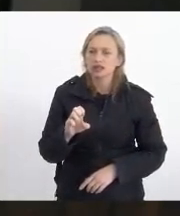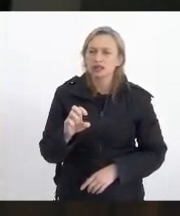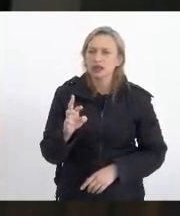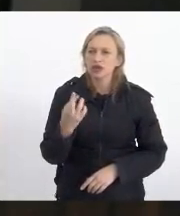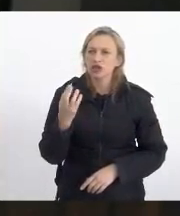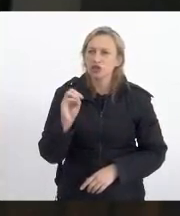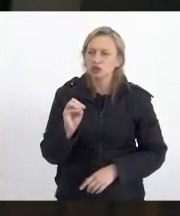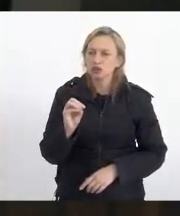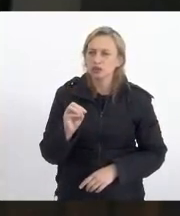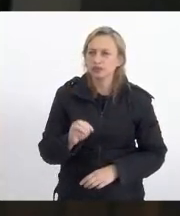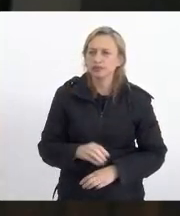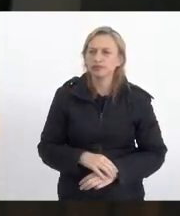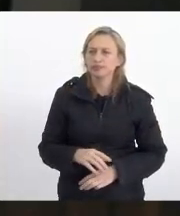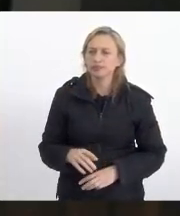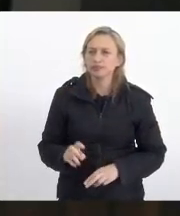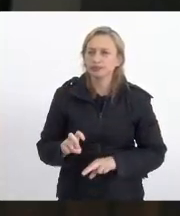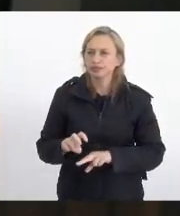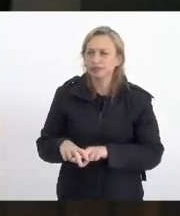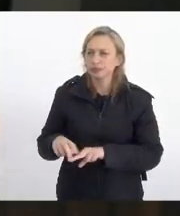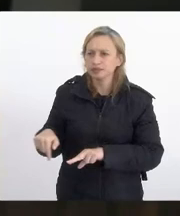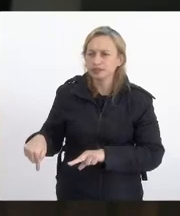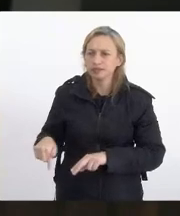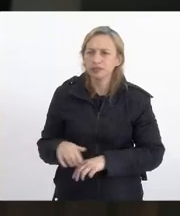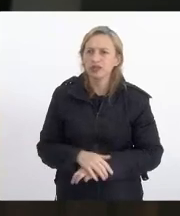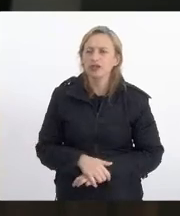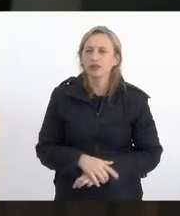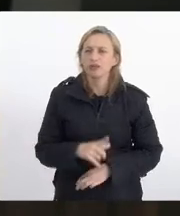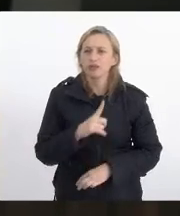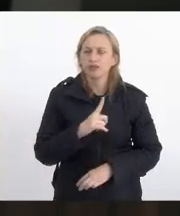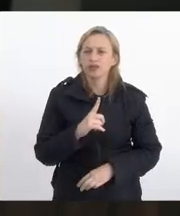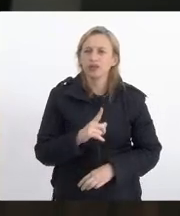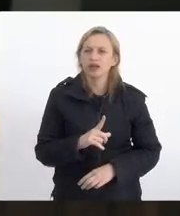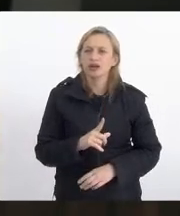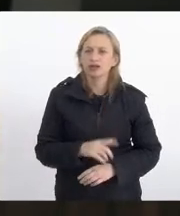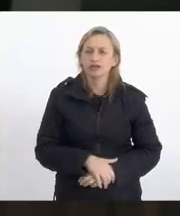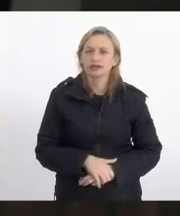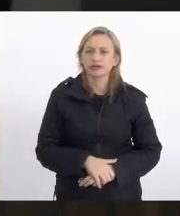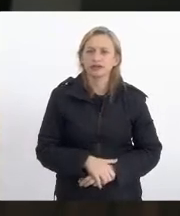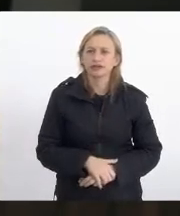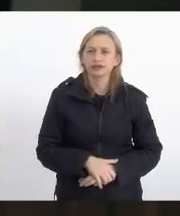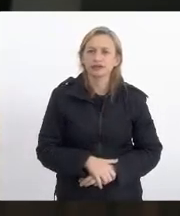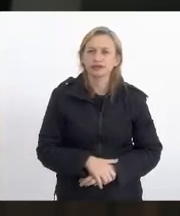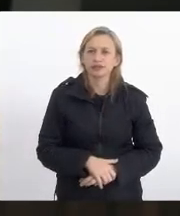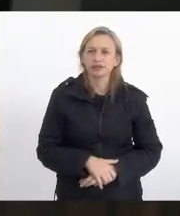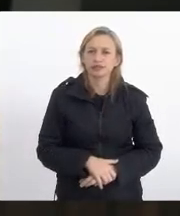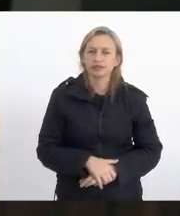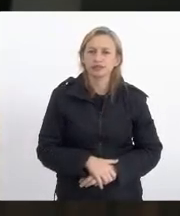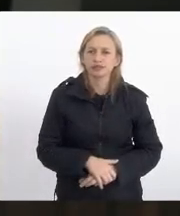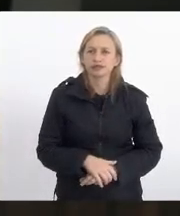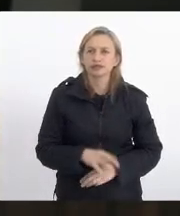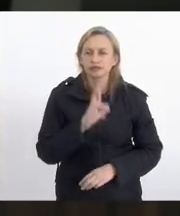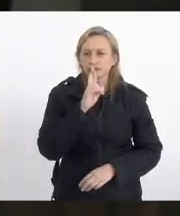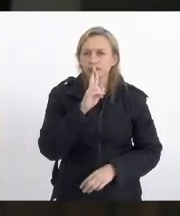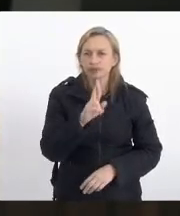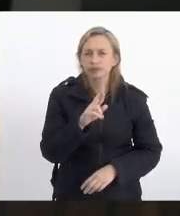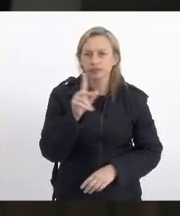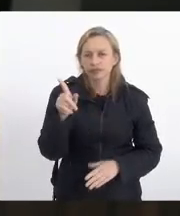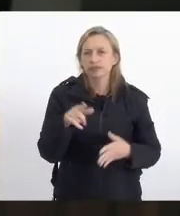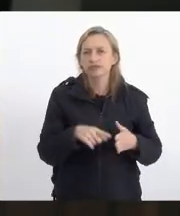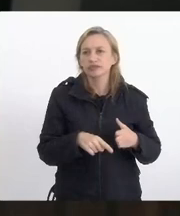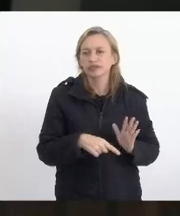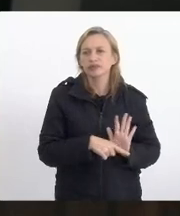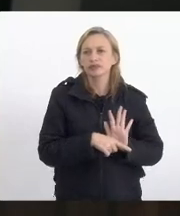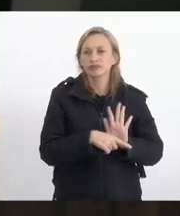mesa. Se, inclusive, se tiver algum direcionamento específico, ele vai nos ajudar aqui